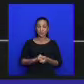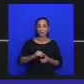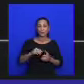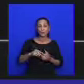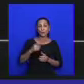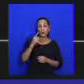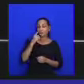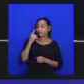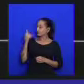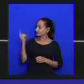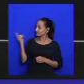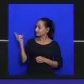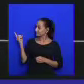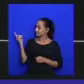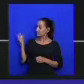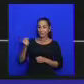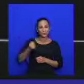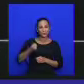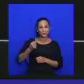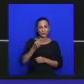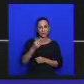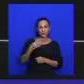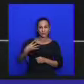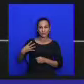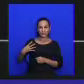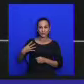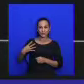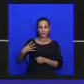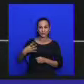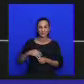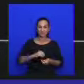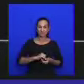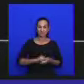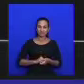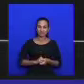Vamos para a terceira sorteada, número 14.